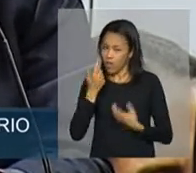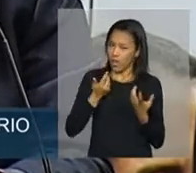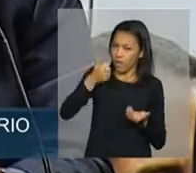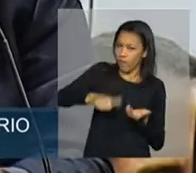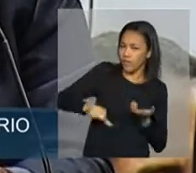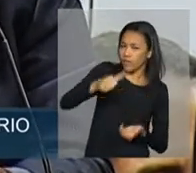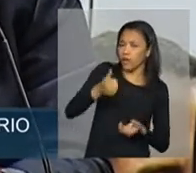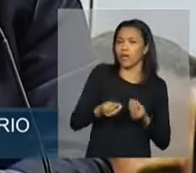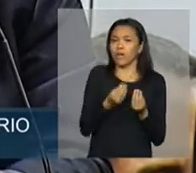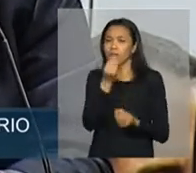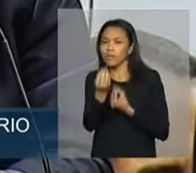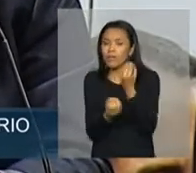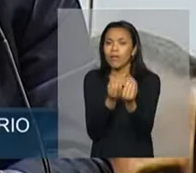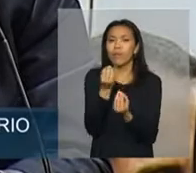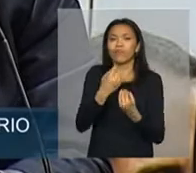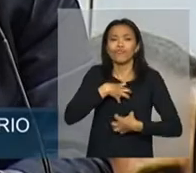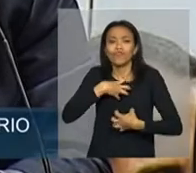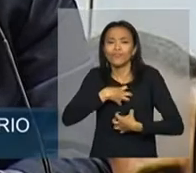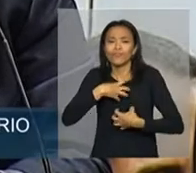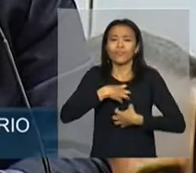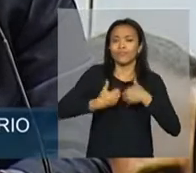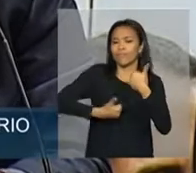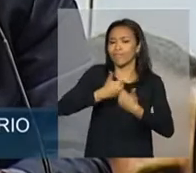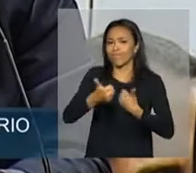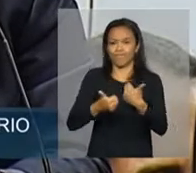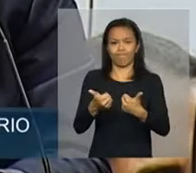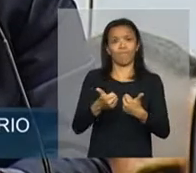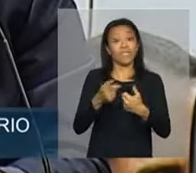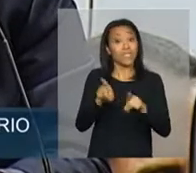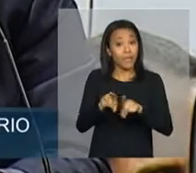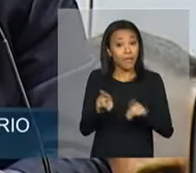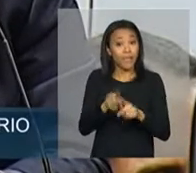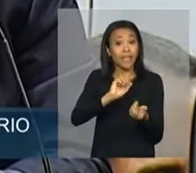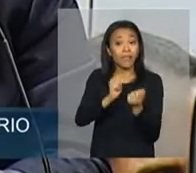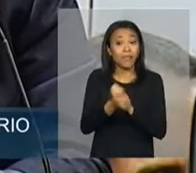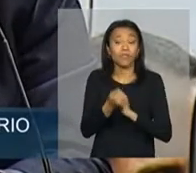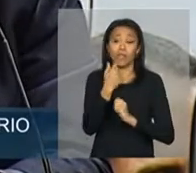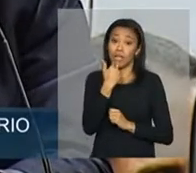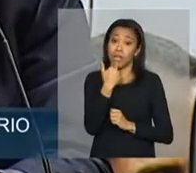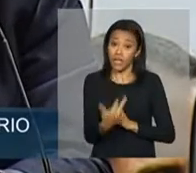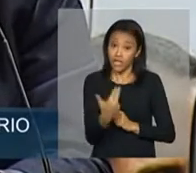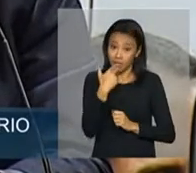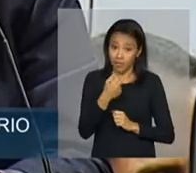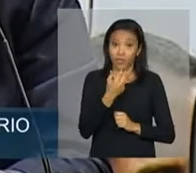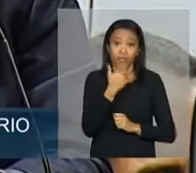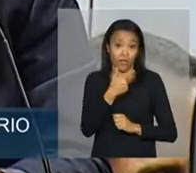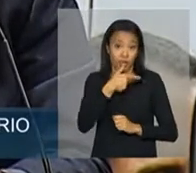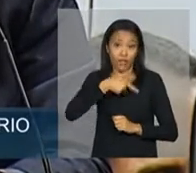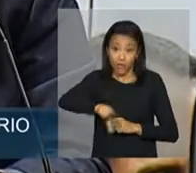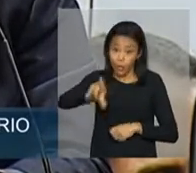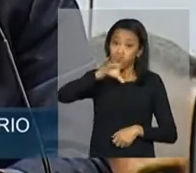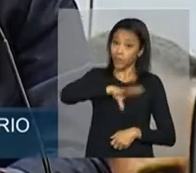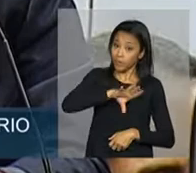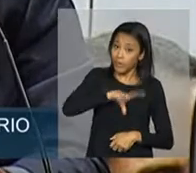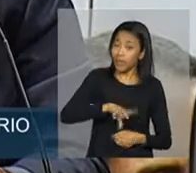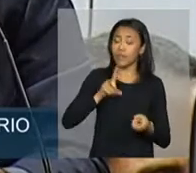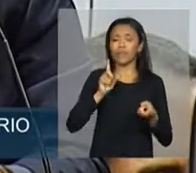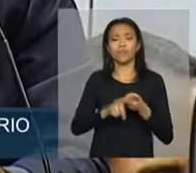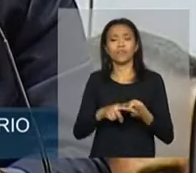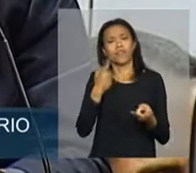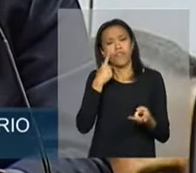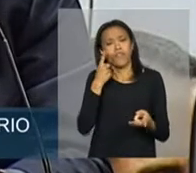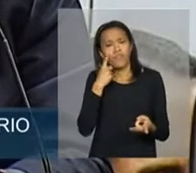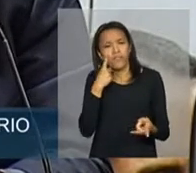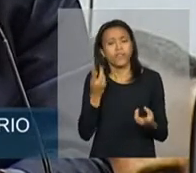é todo o escopo de avaliação em relação a língua portuguesa aos aspectos da legislação sanitária do SUS a